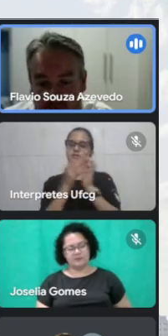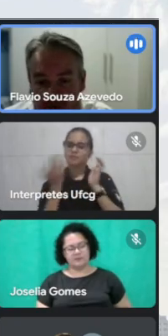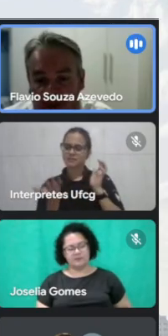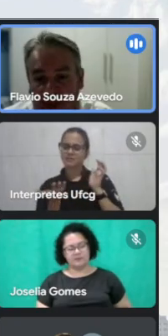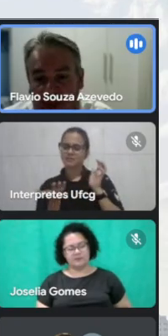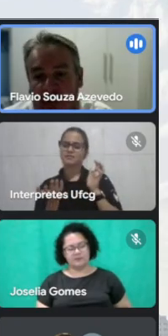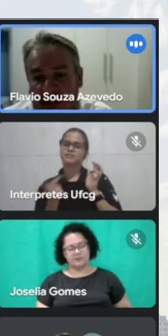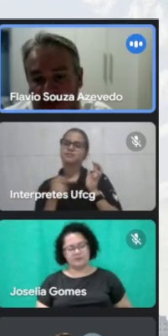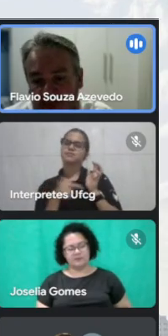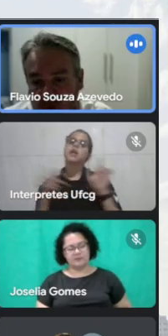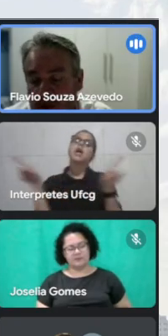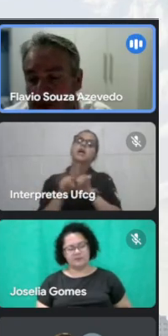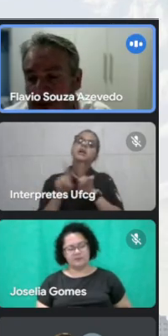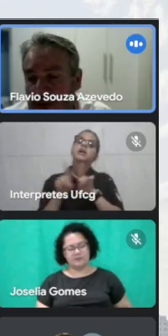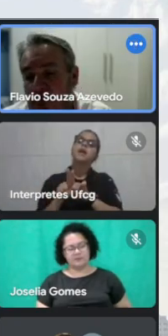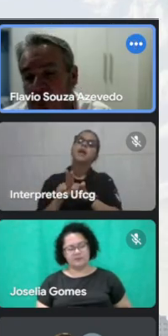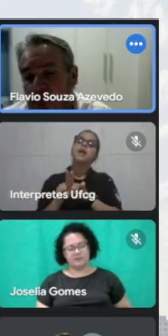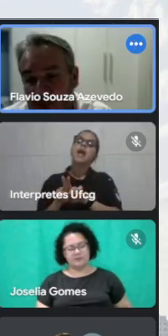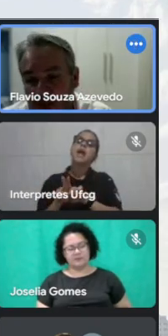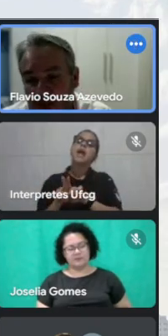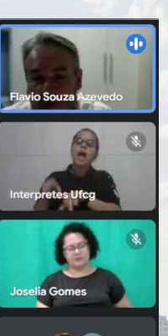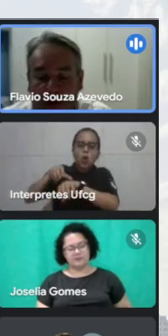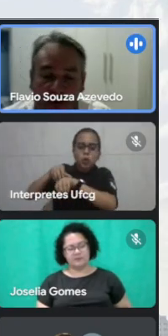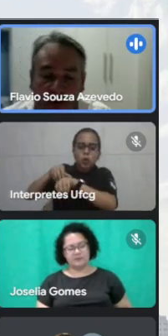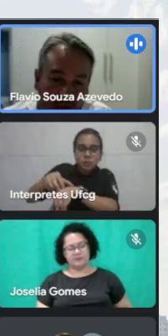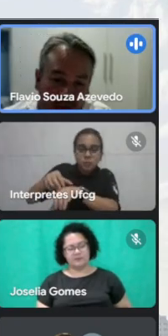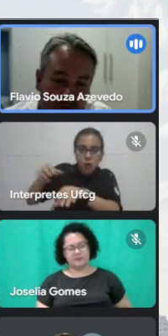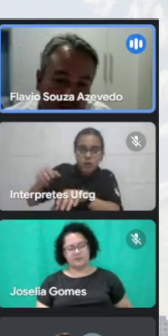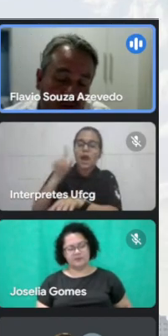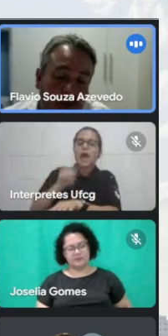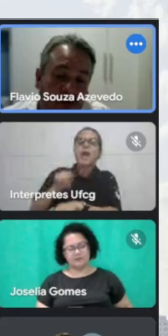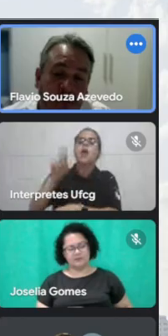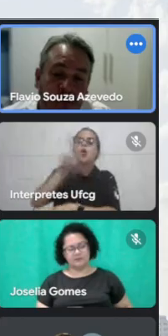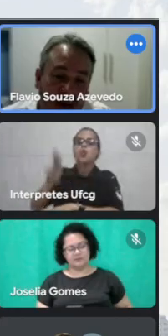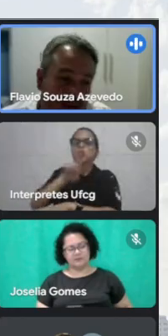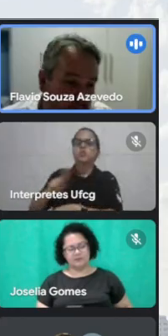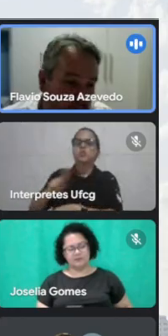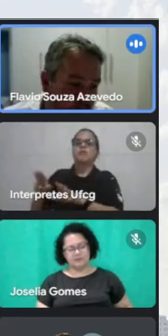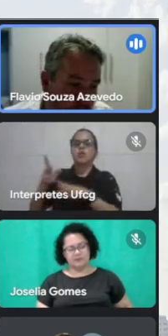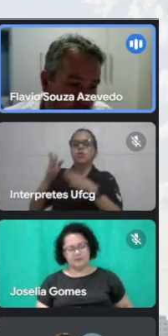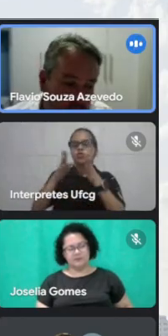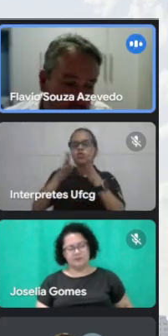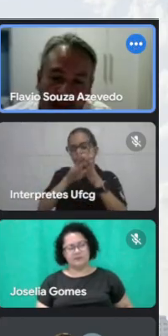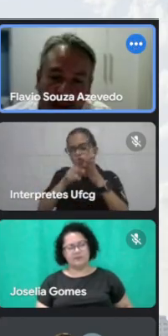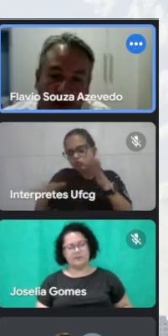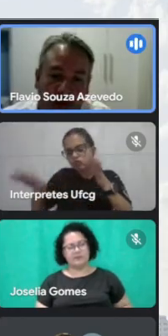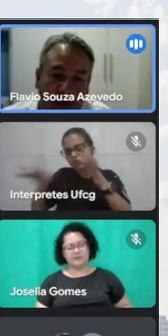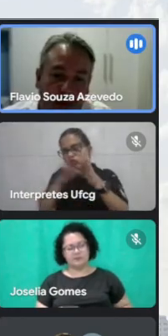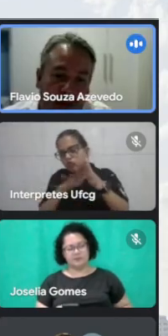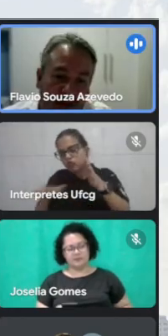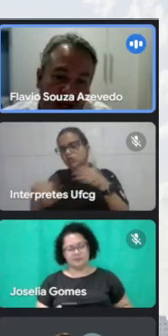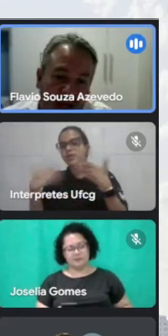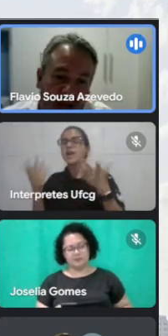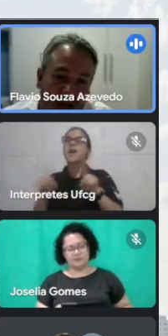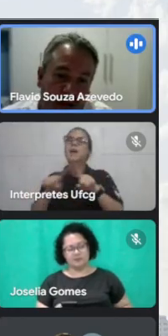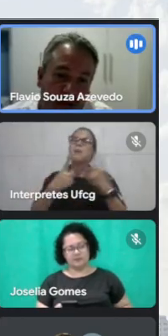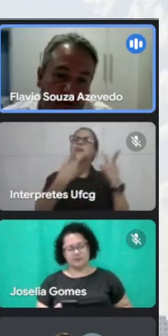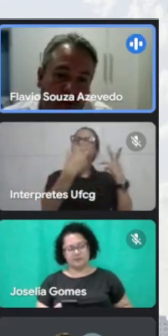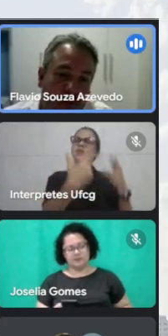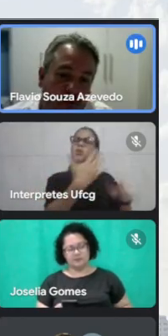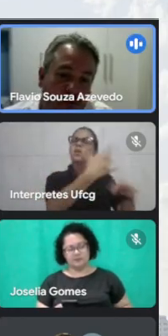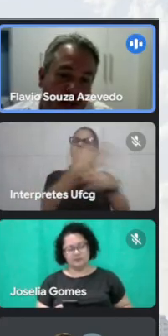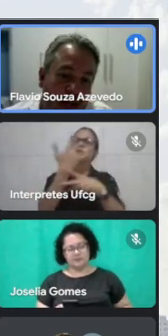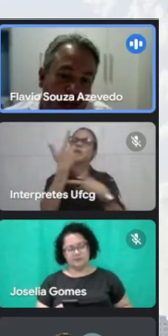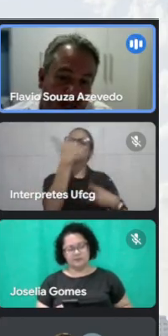foram meios de transporte de pessoas, de comércio, mas depois, né, como em outras cidades, esses